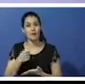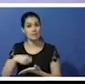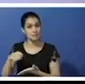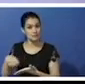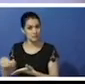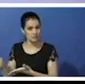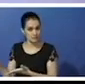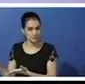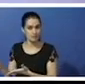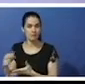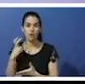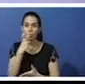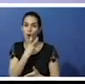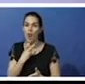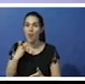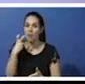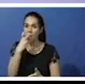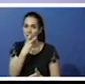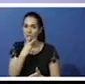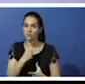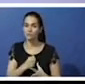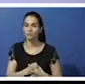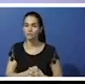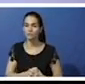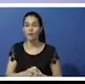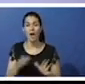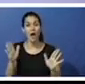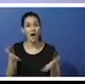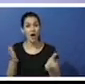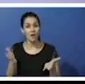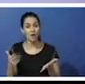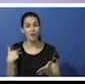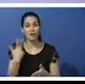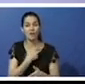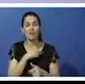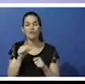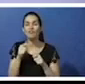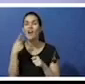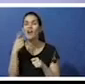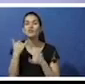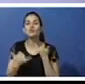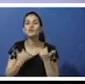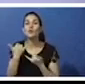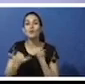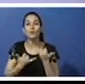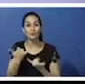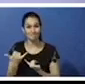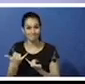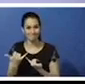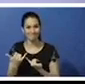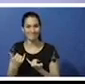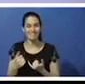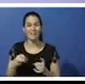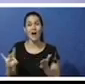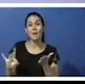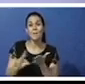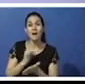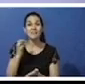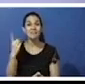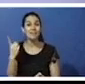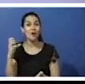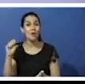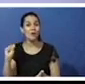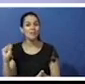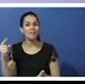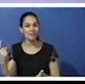escrita, tá? E oralidade. E agora nós vamos falar do jogo lá da página, do anexo